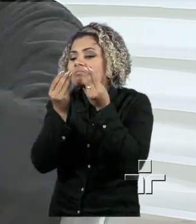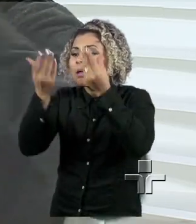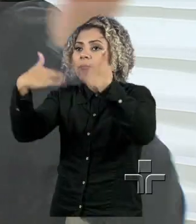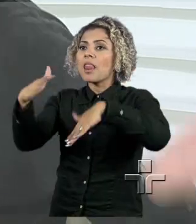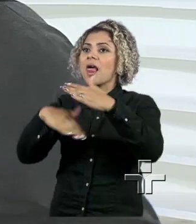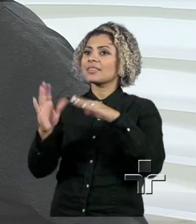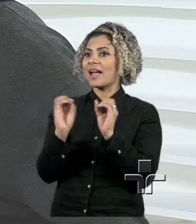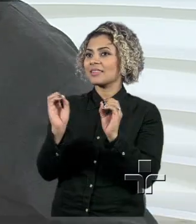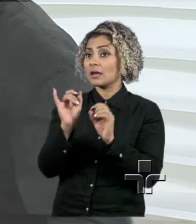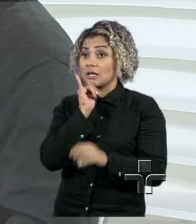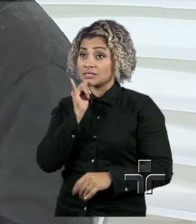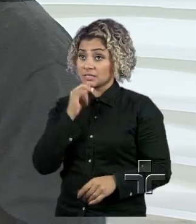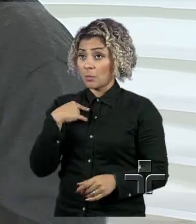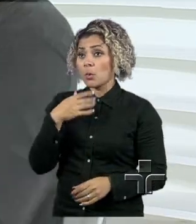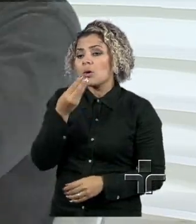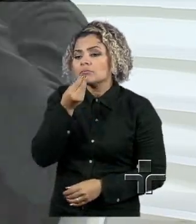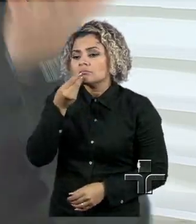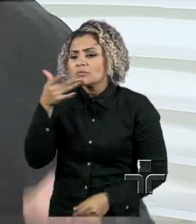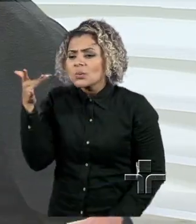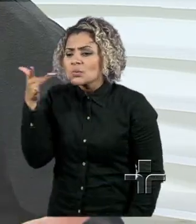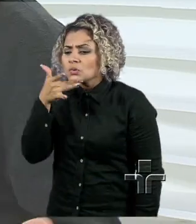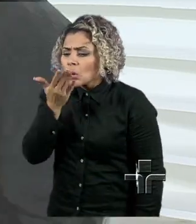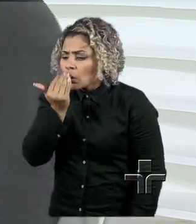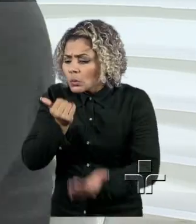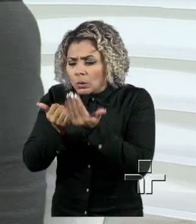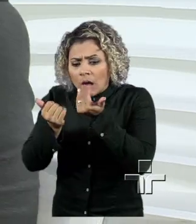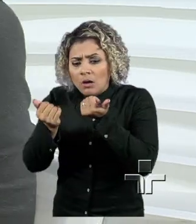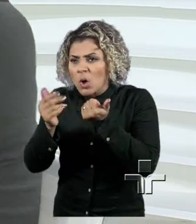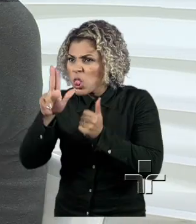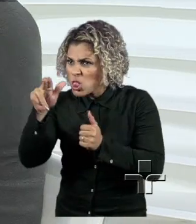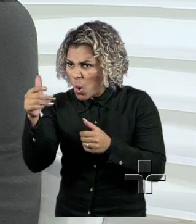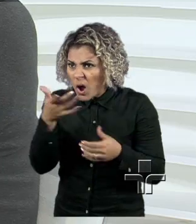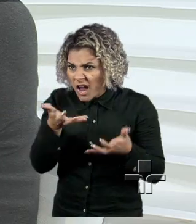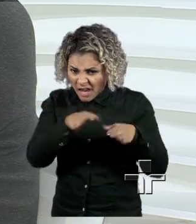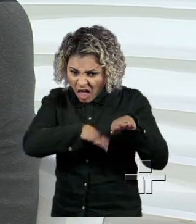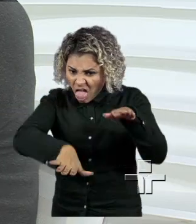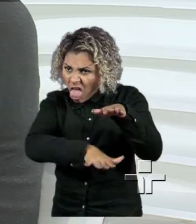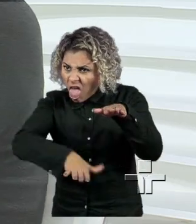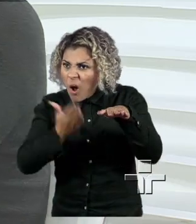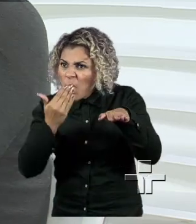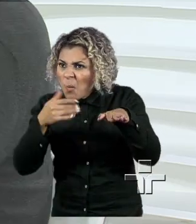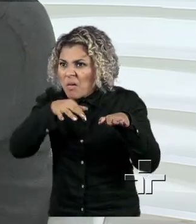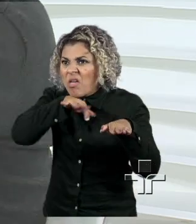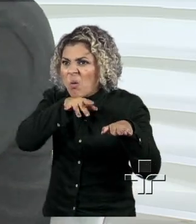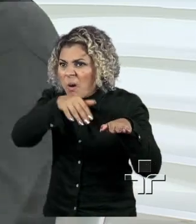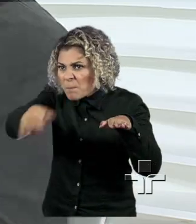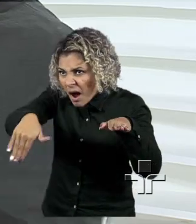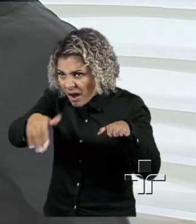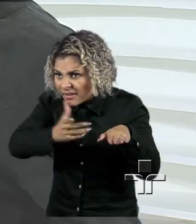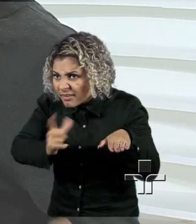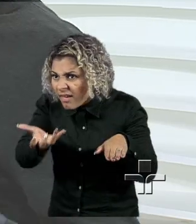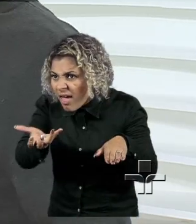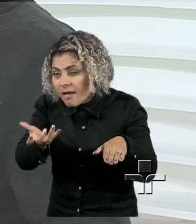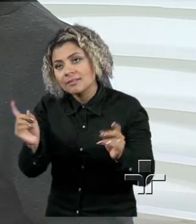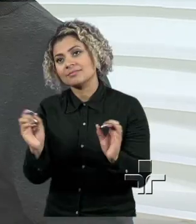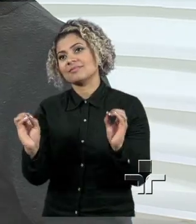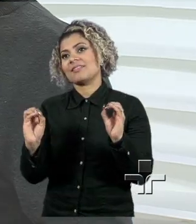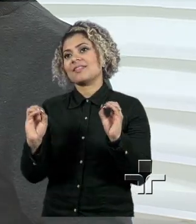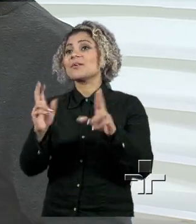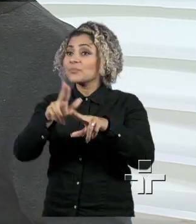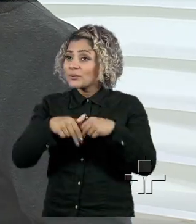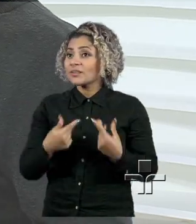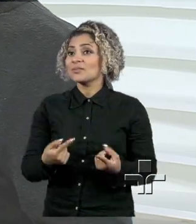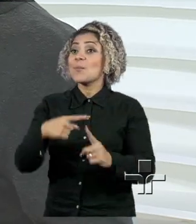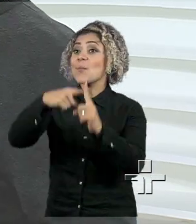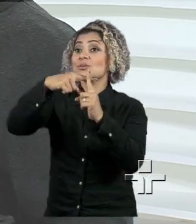que você tem um carro bom, ou que você vai num hotel bom, você não quer mais voltar para aquilo anterior. Então é muito positivo que outras marcas